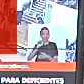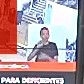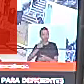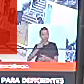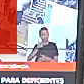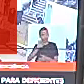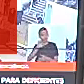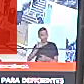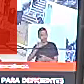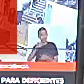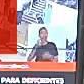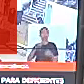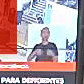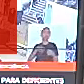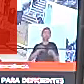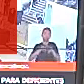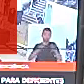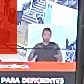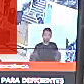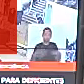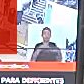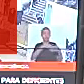demais membros da mesa.